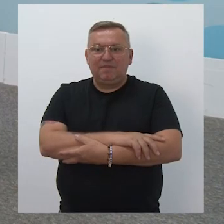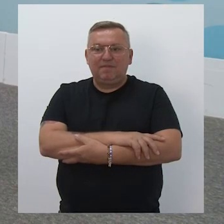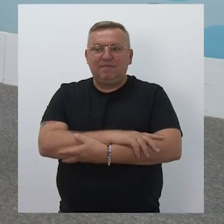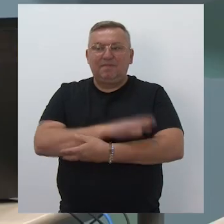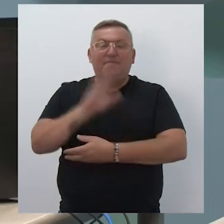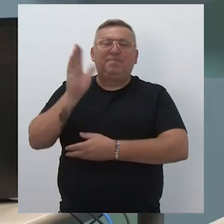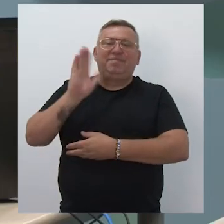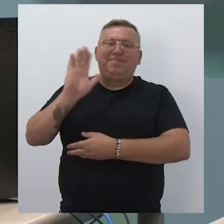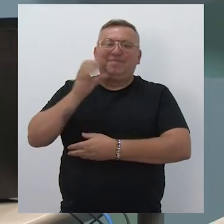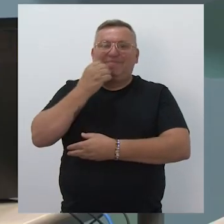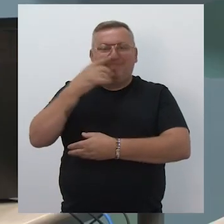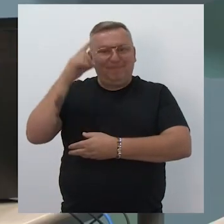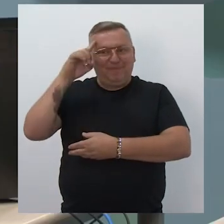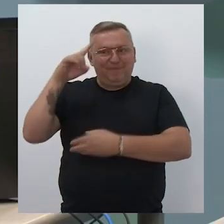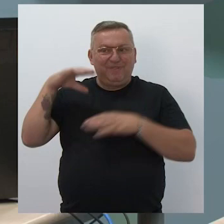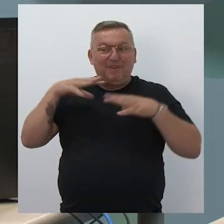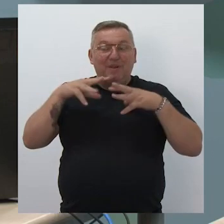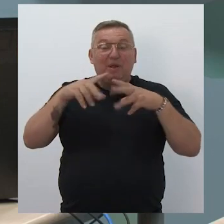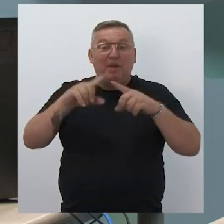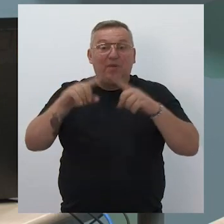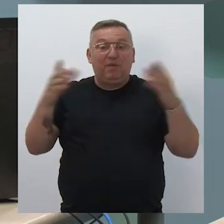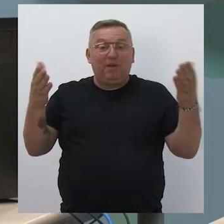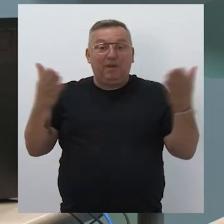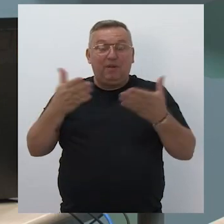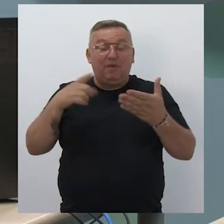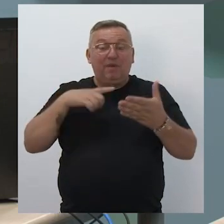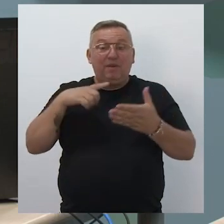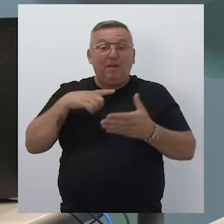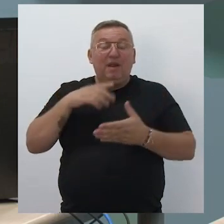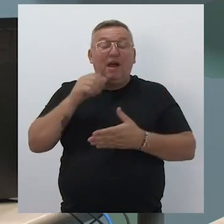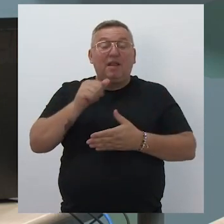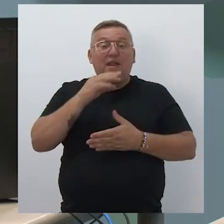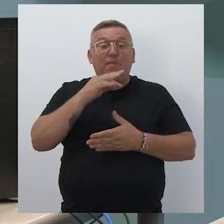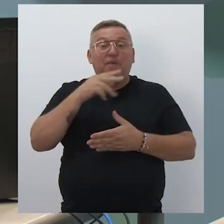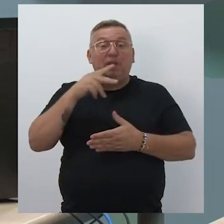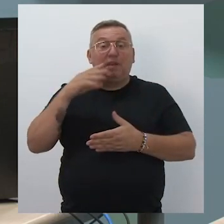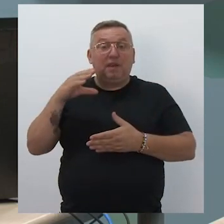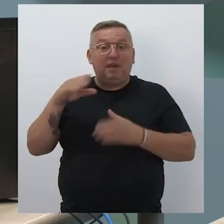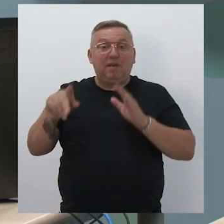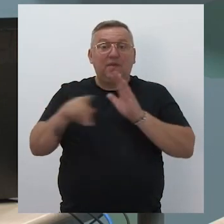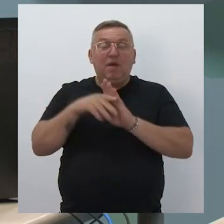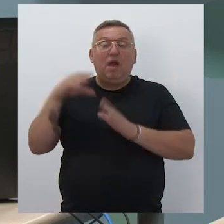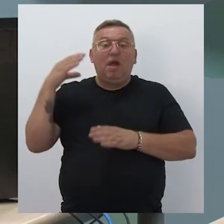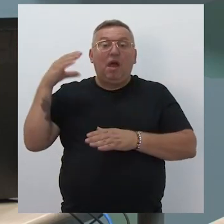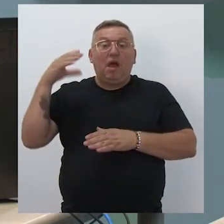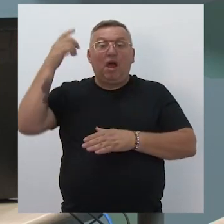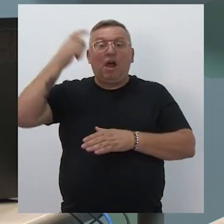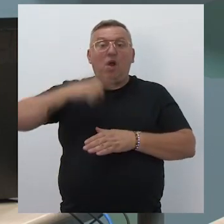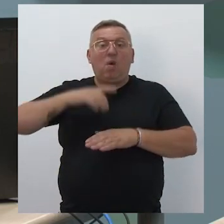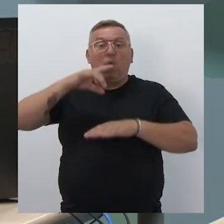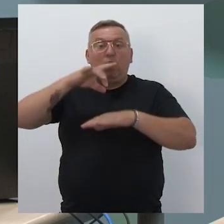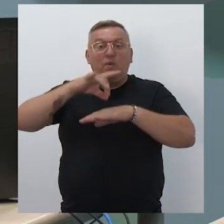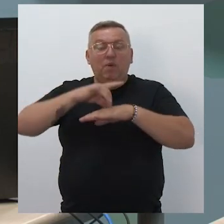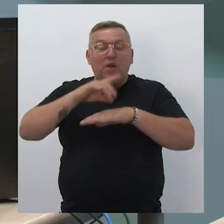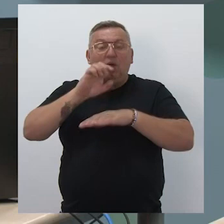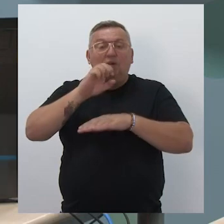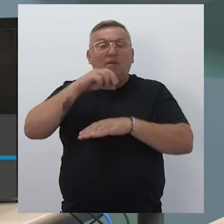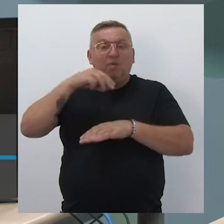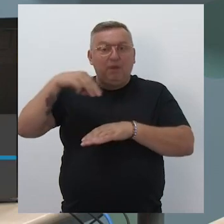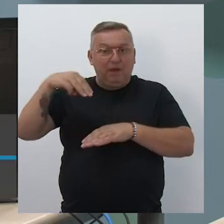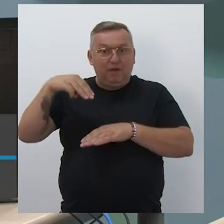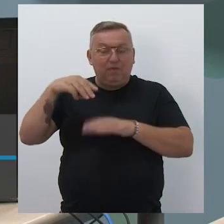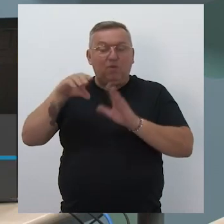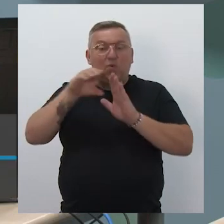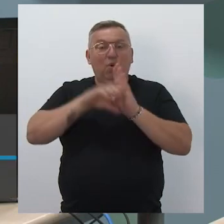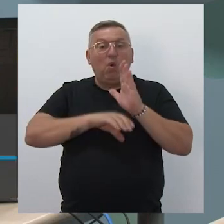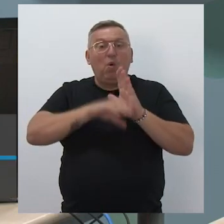Olá, bom dia a todos. Estamos aqui nessa TPC da área de Ciências Humanas, etapa Ensino Médio, do